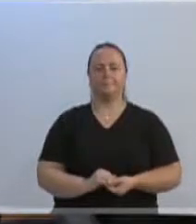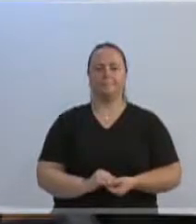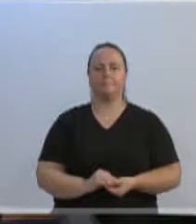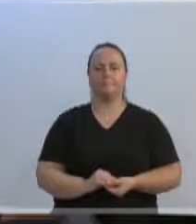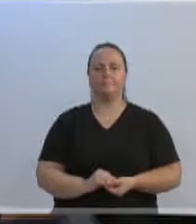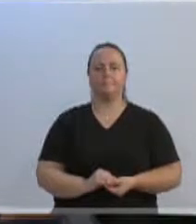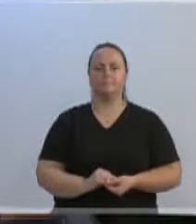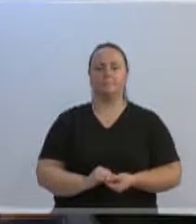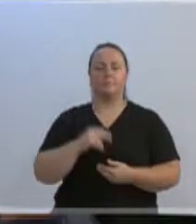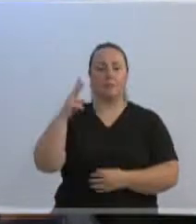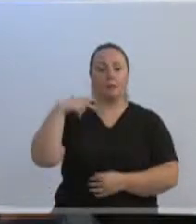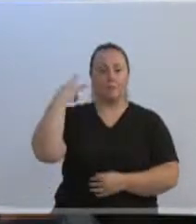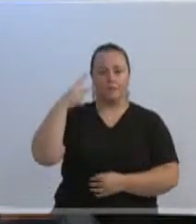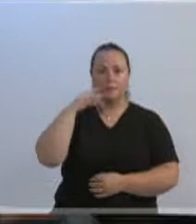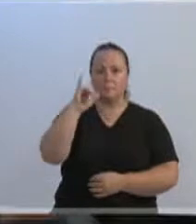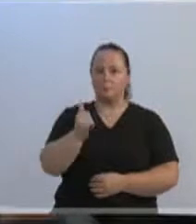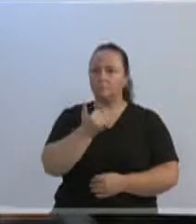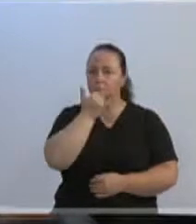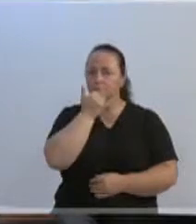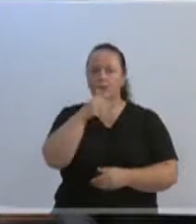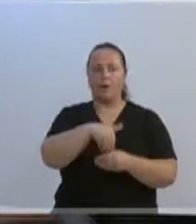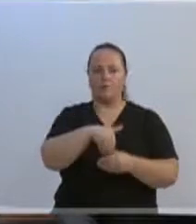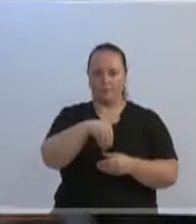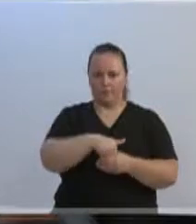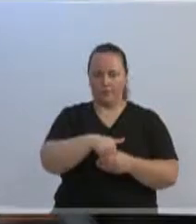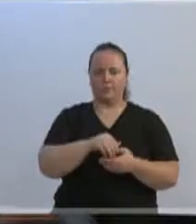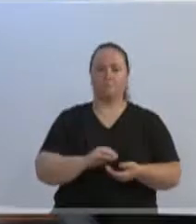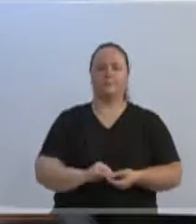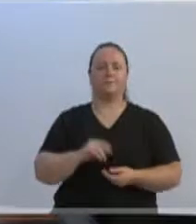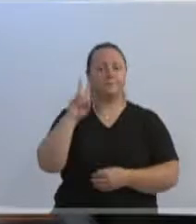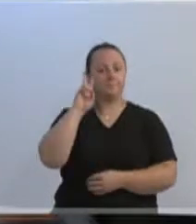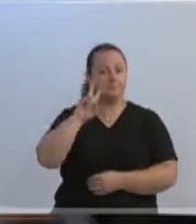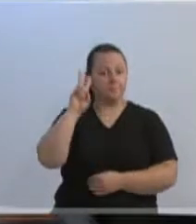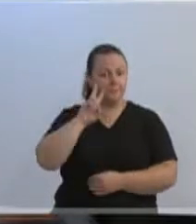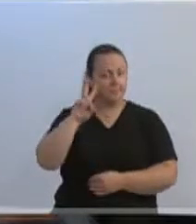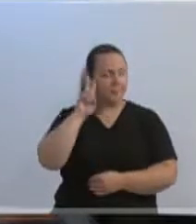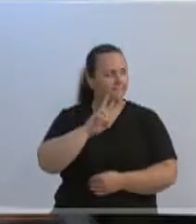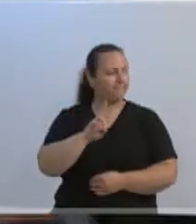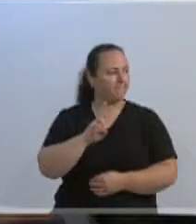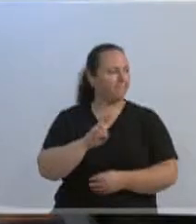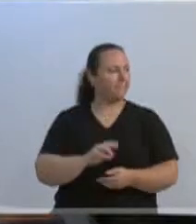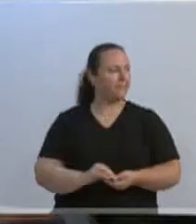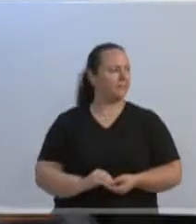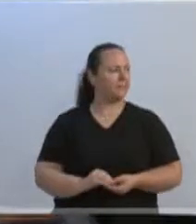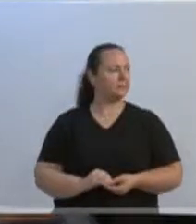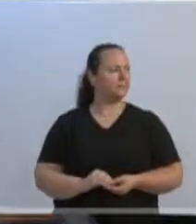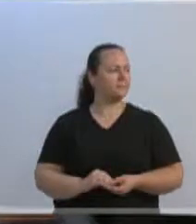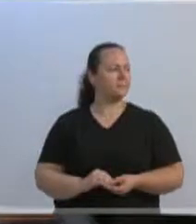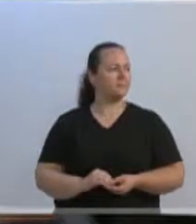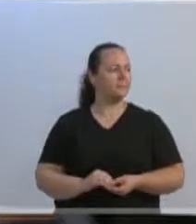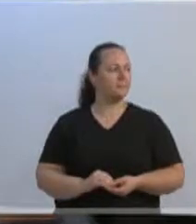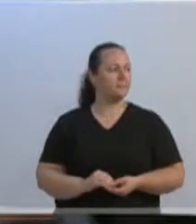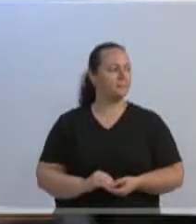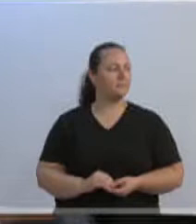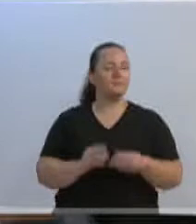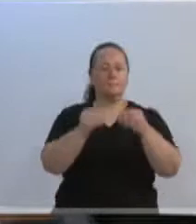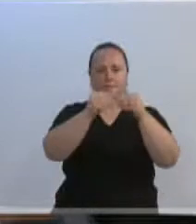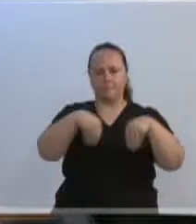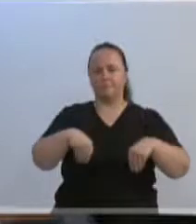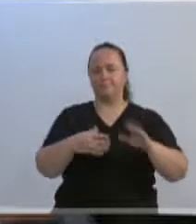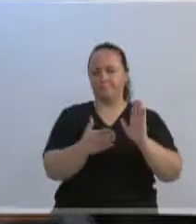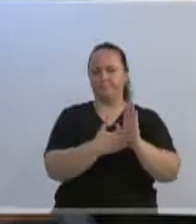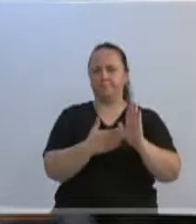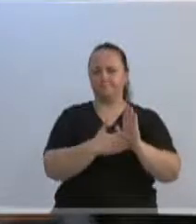quer justificar o voto lembrando que ficou prejudicada a proposta